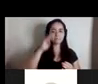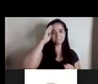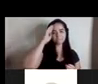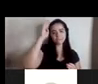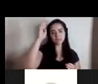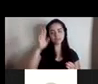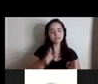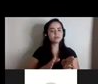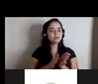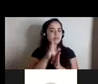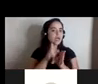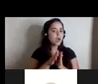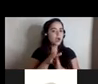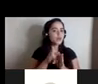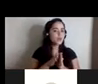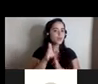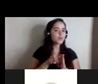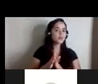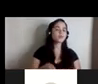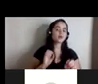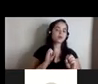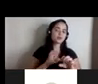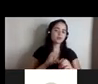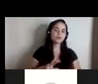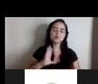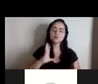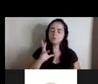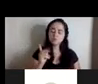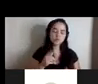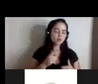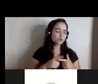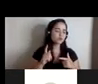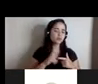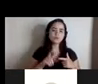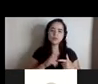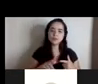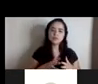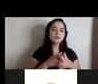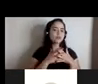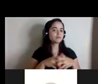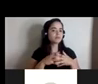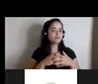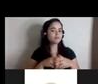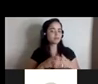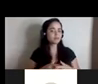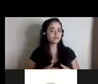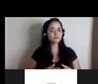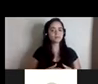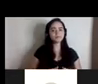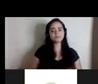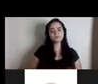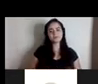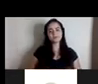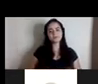educação. Com todos aqueles dilemas, com todos aqueles paradoxos que